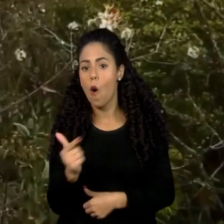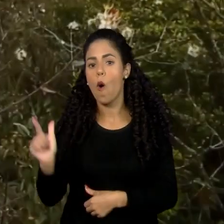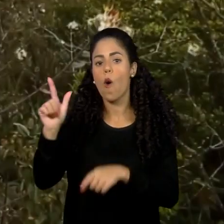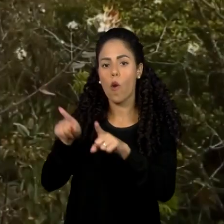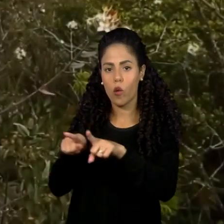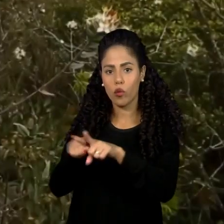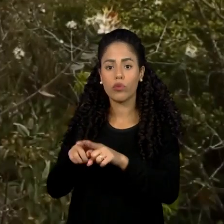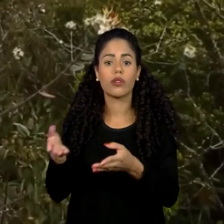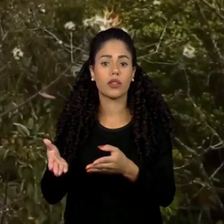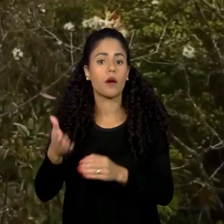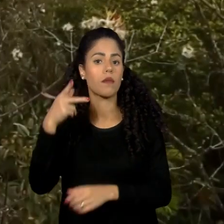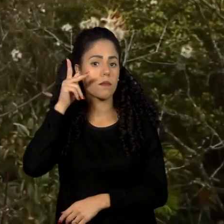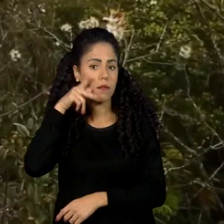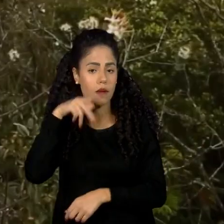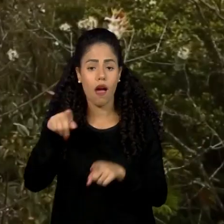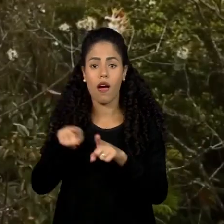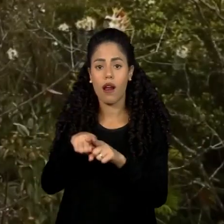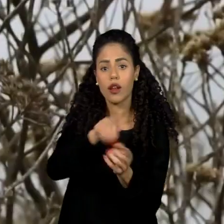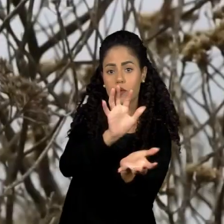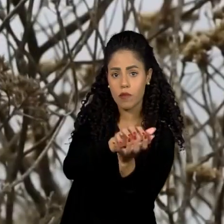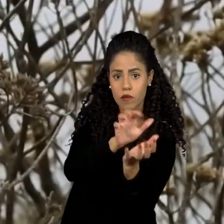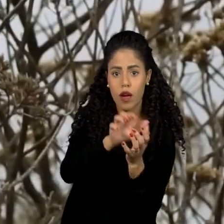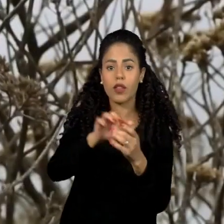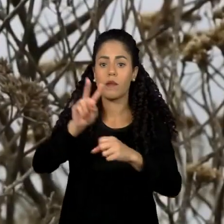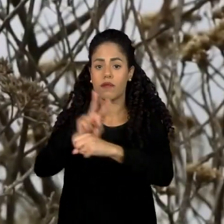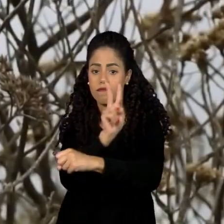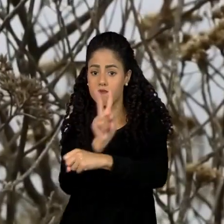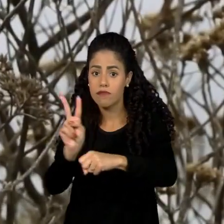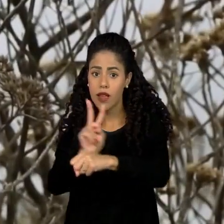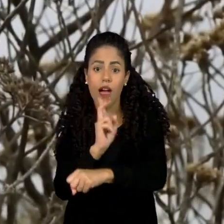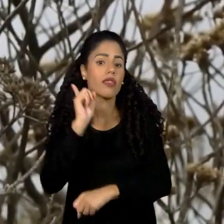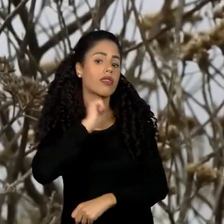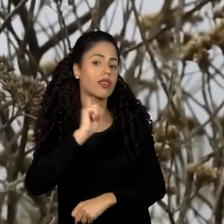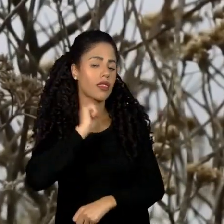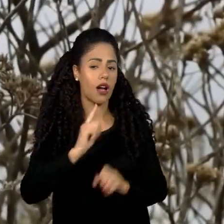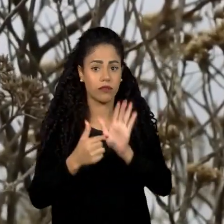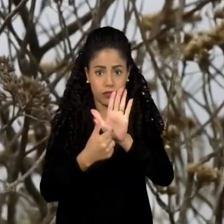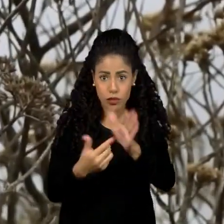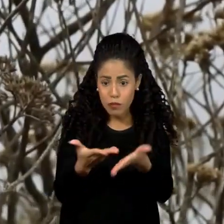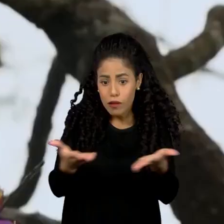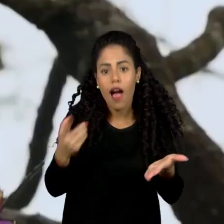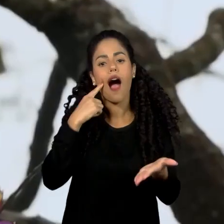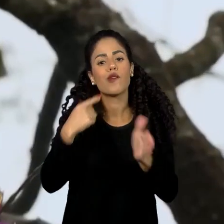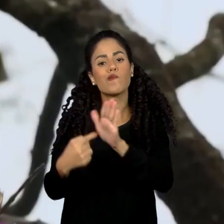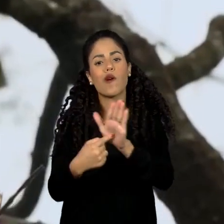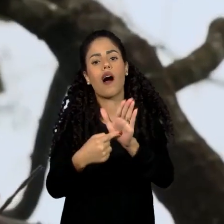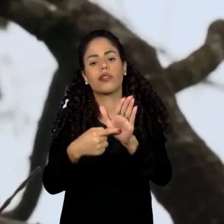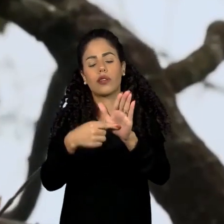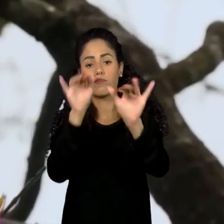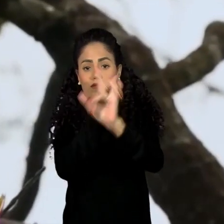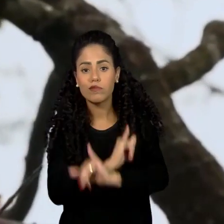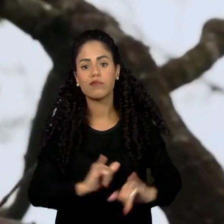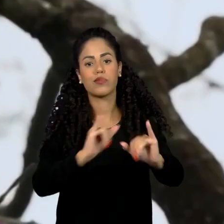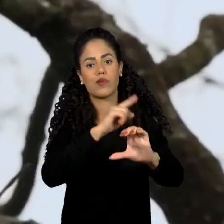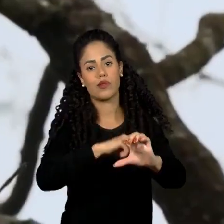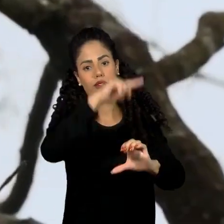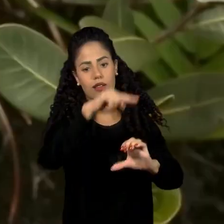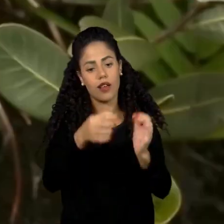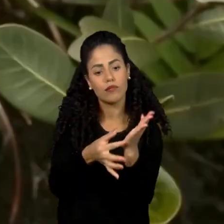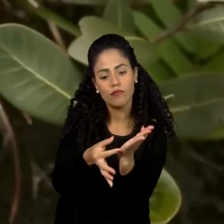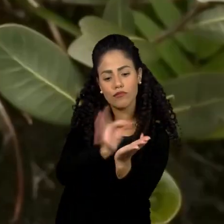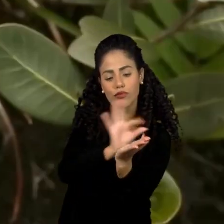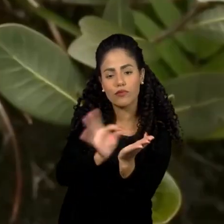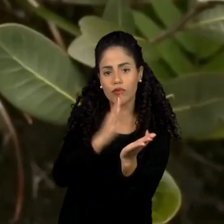da Paraíba, Pernambuco e Viçosa e do Instituto Federal Goiano. Ele foi publicado na revista Journal